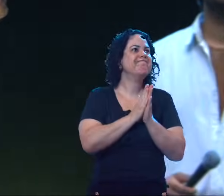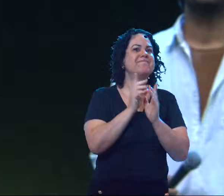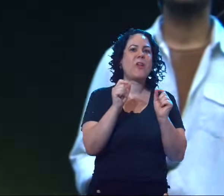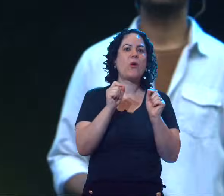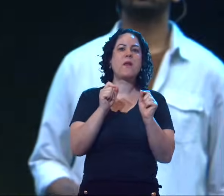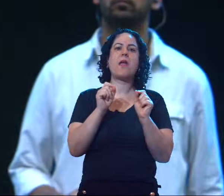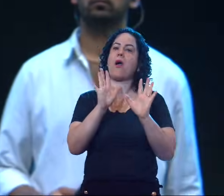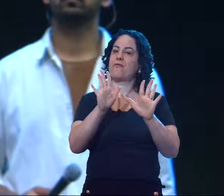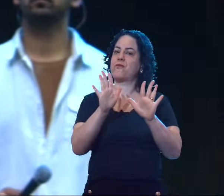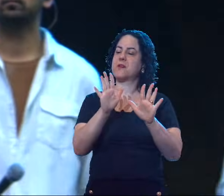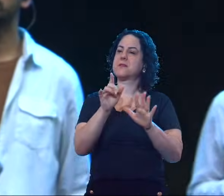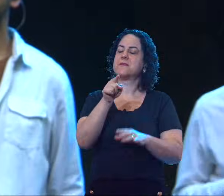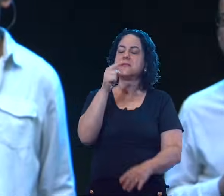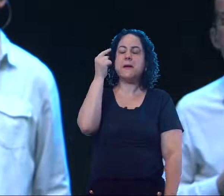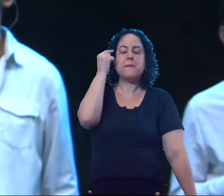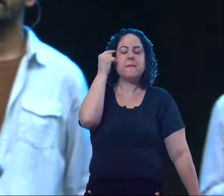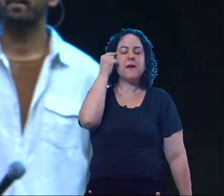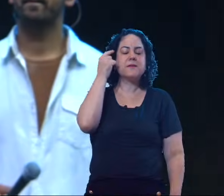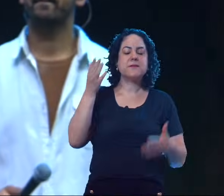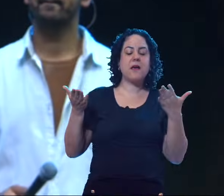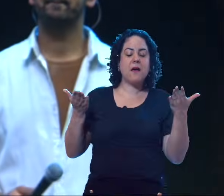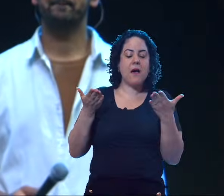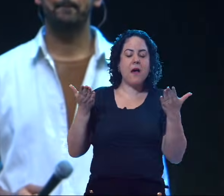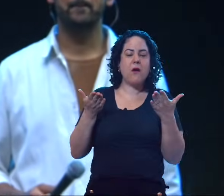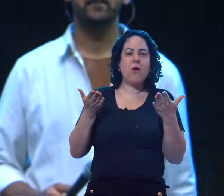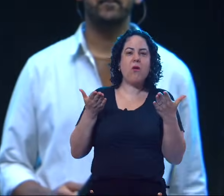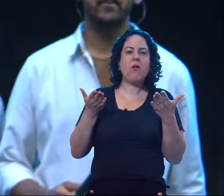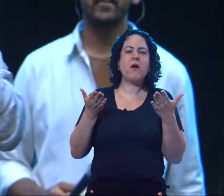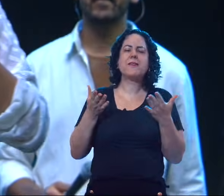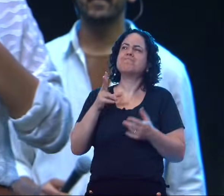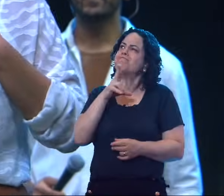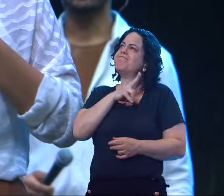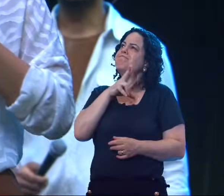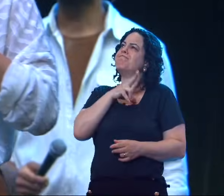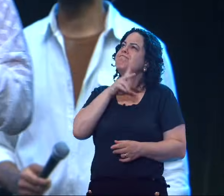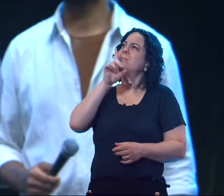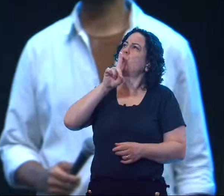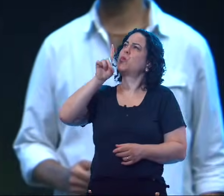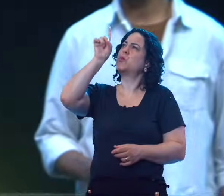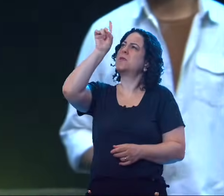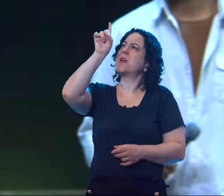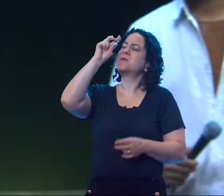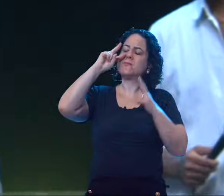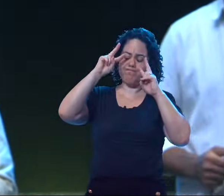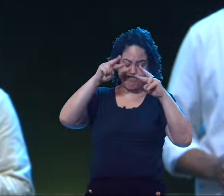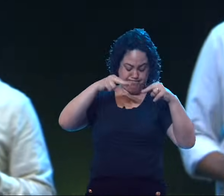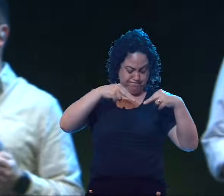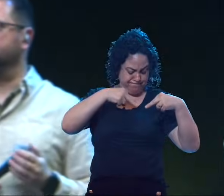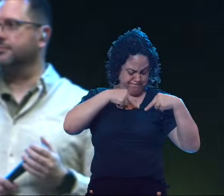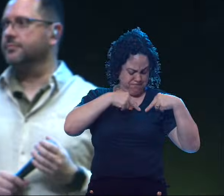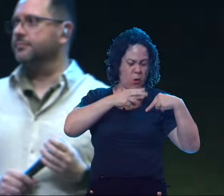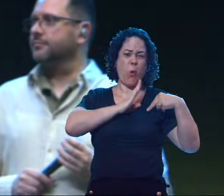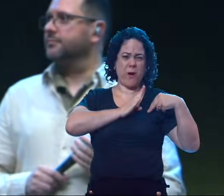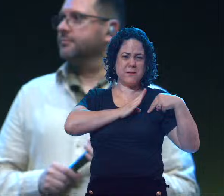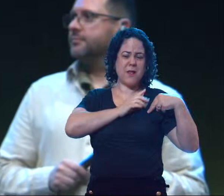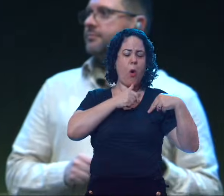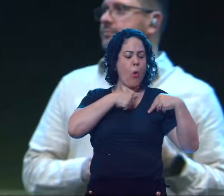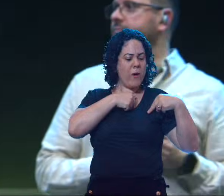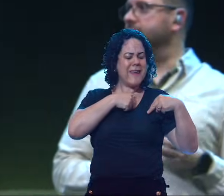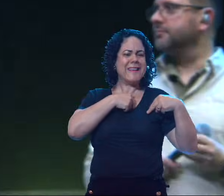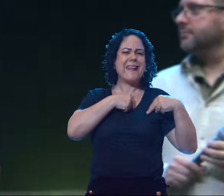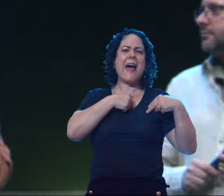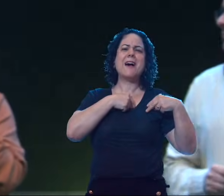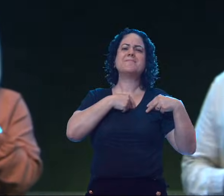te dar alguns segundos para você fechar os seus olhos e sondar no fundo do seu coração como você